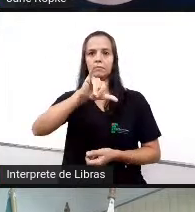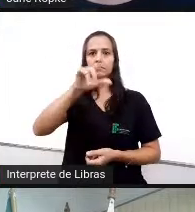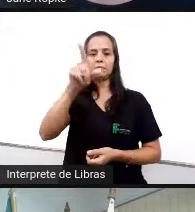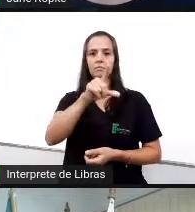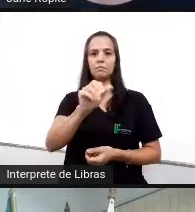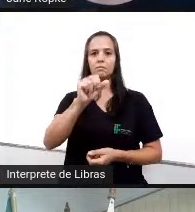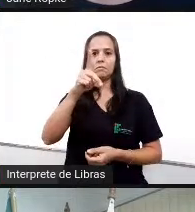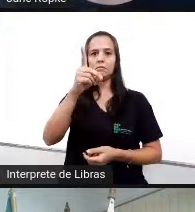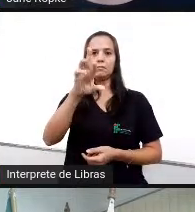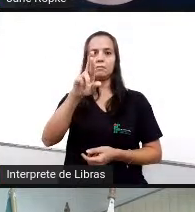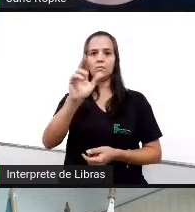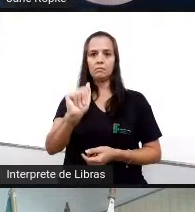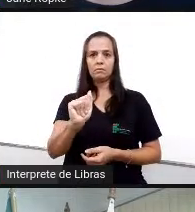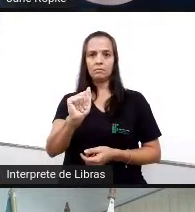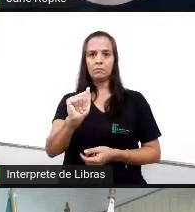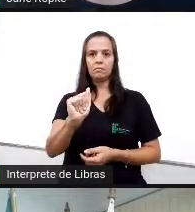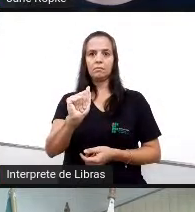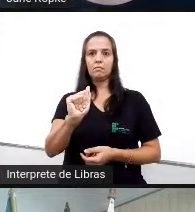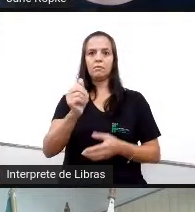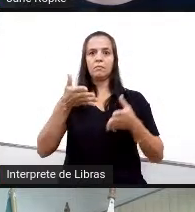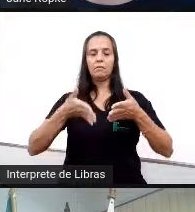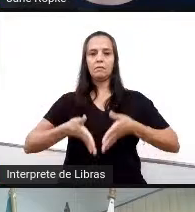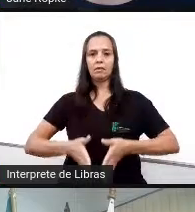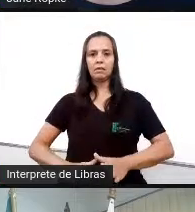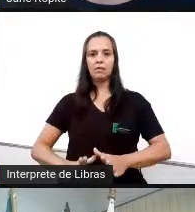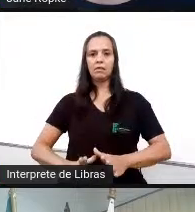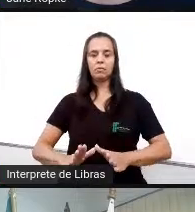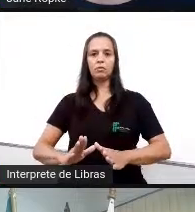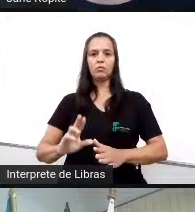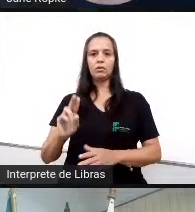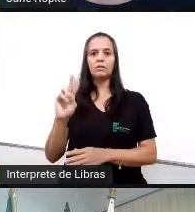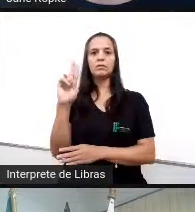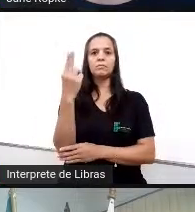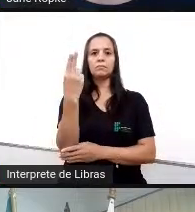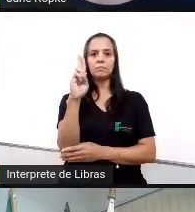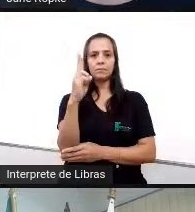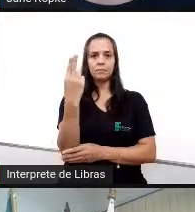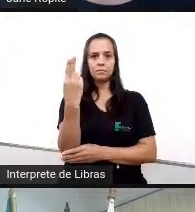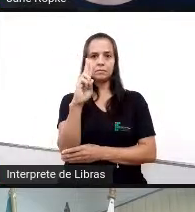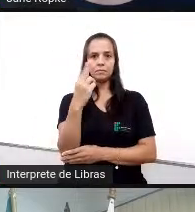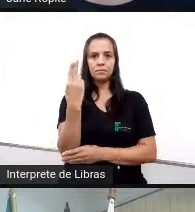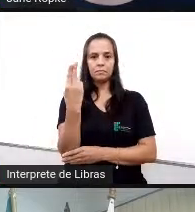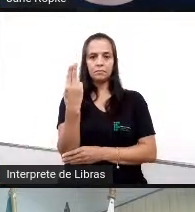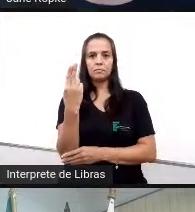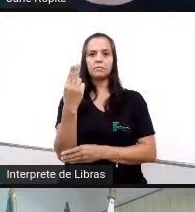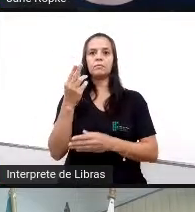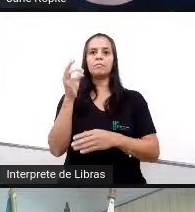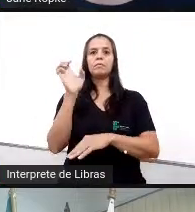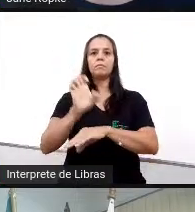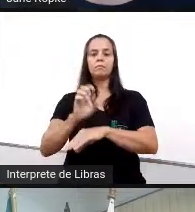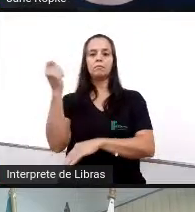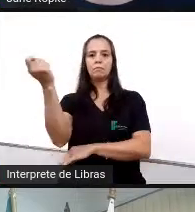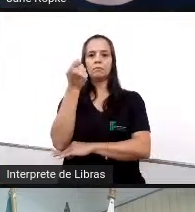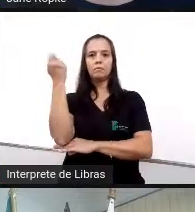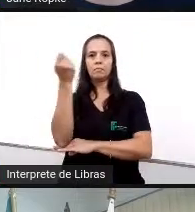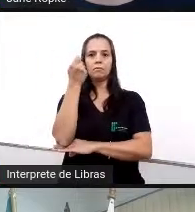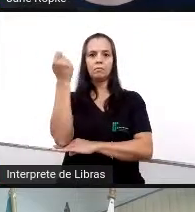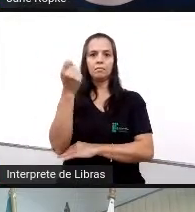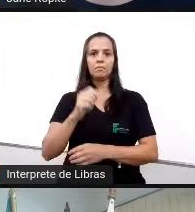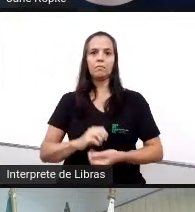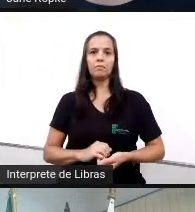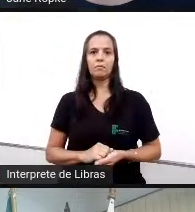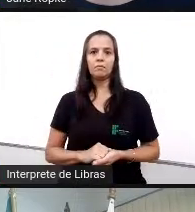Lisandra da Silva Romero Ribeiro, natural da cidade de Uruguaiana, estado do Rio Grande do